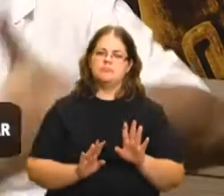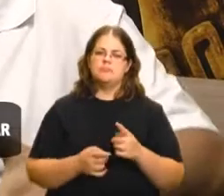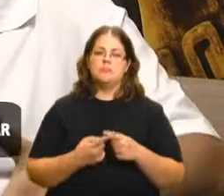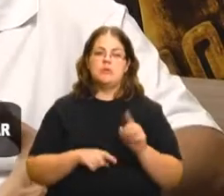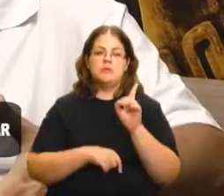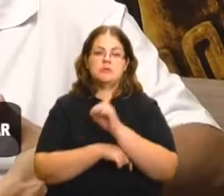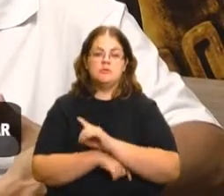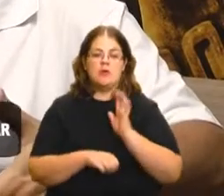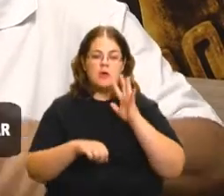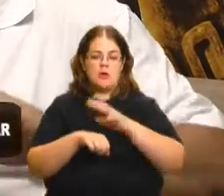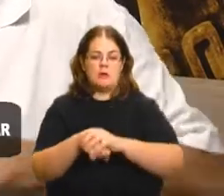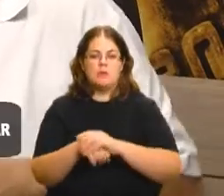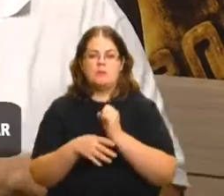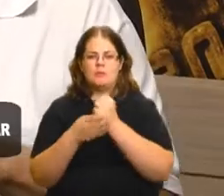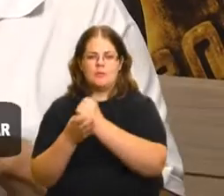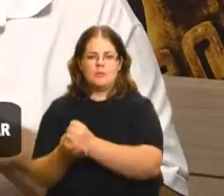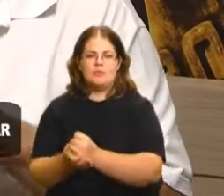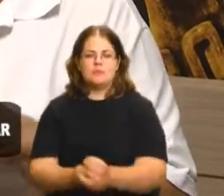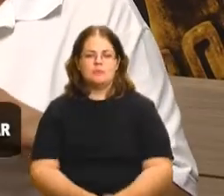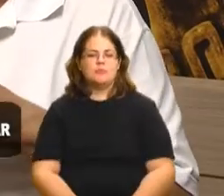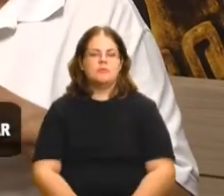dia do golpe ele apoia.